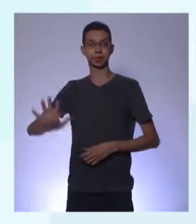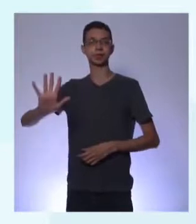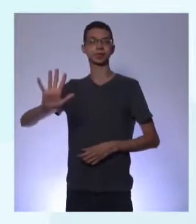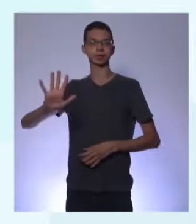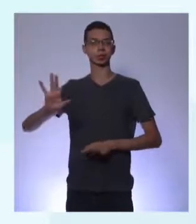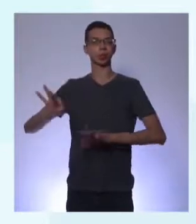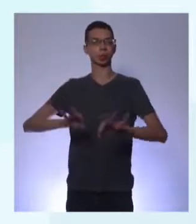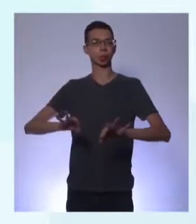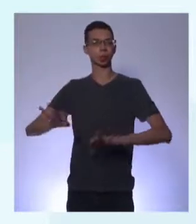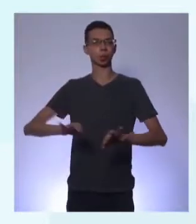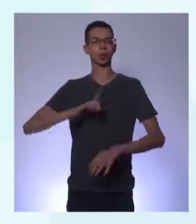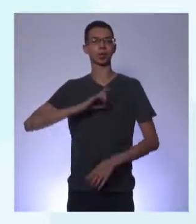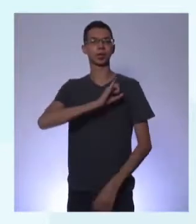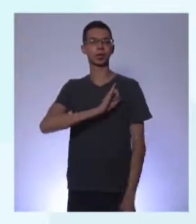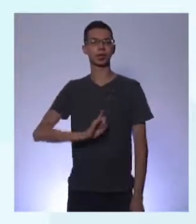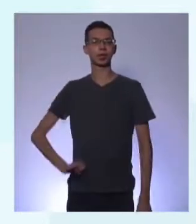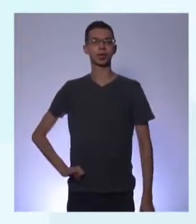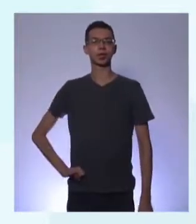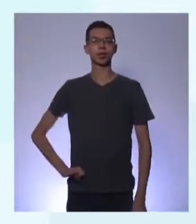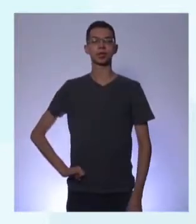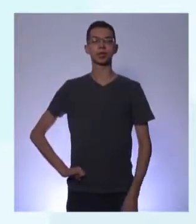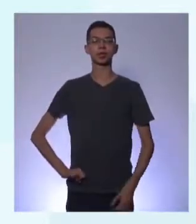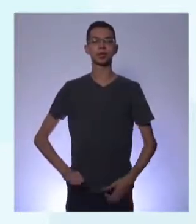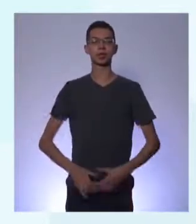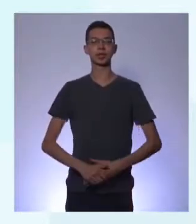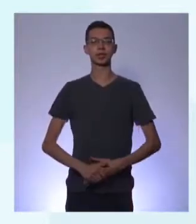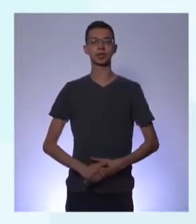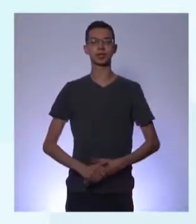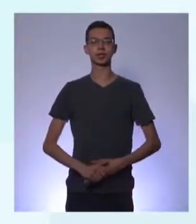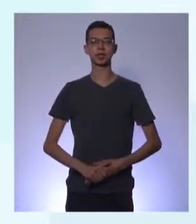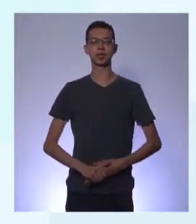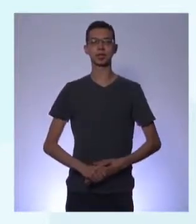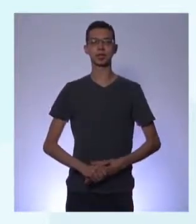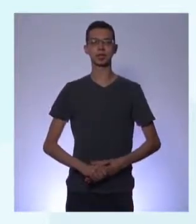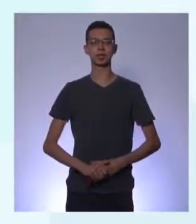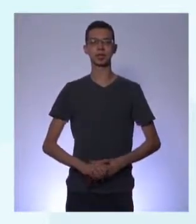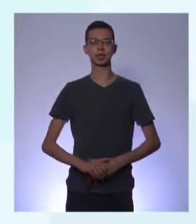né, no Estado, nação ali,